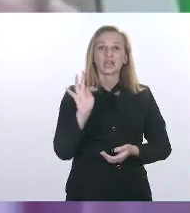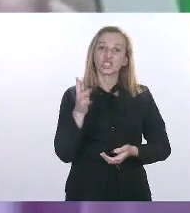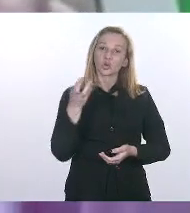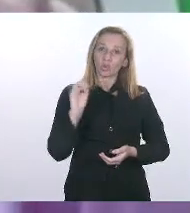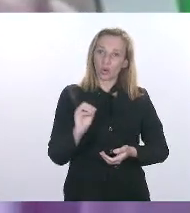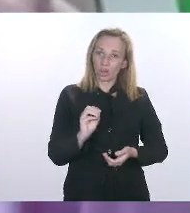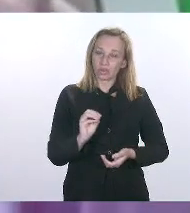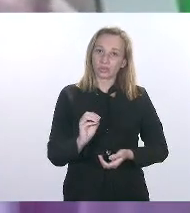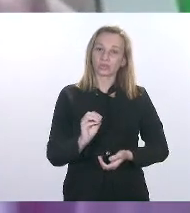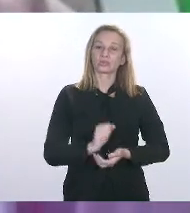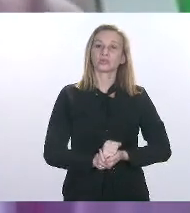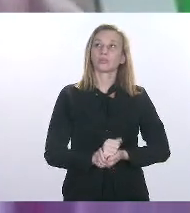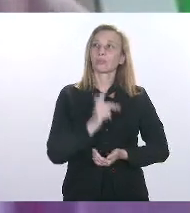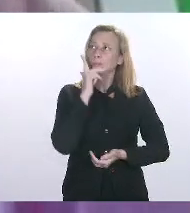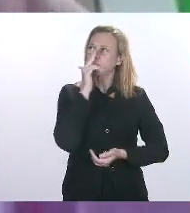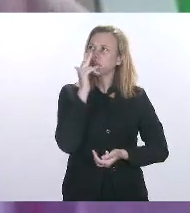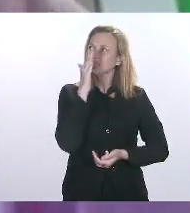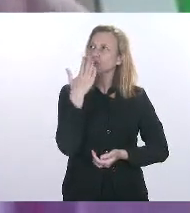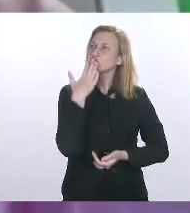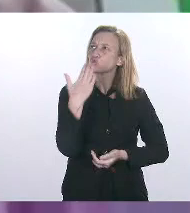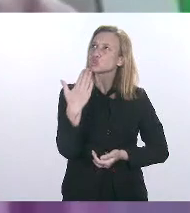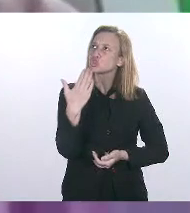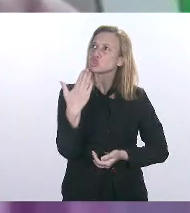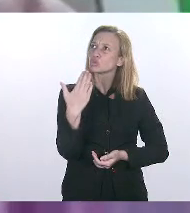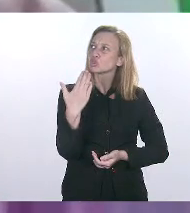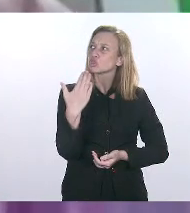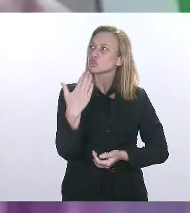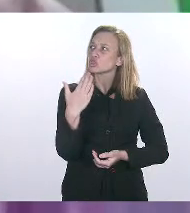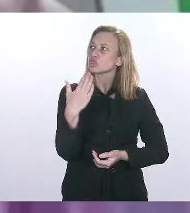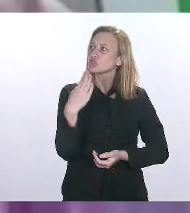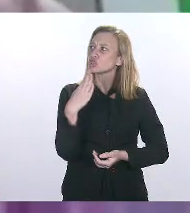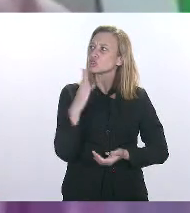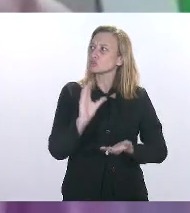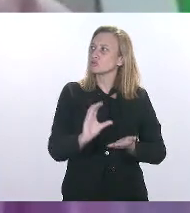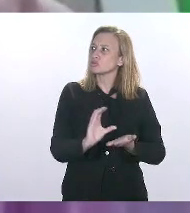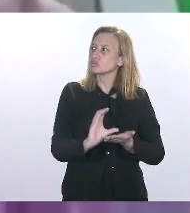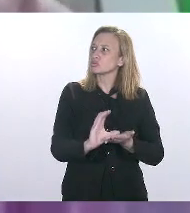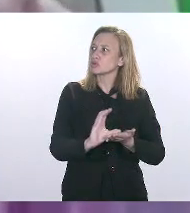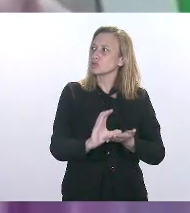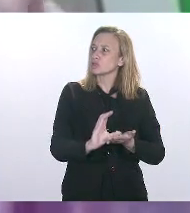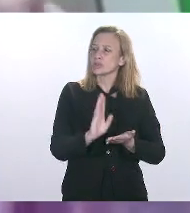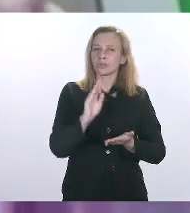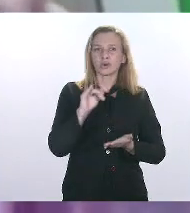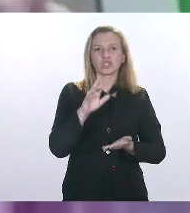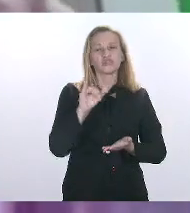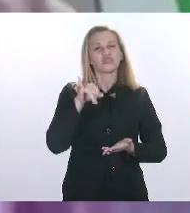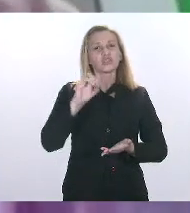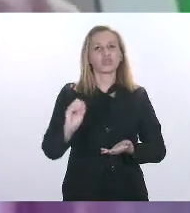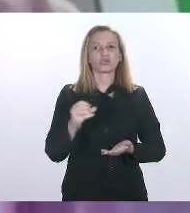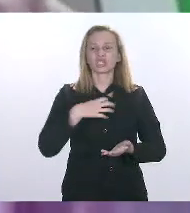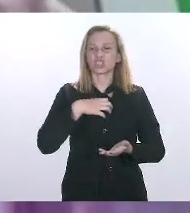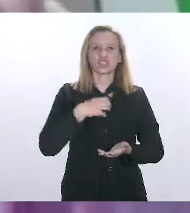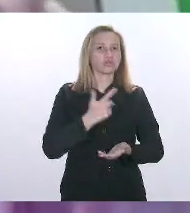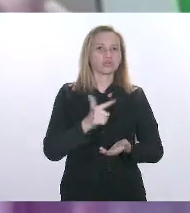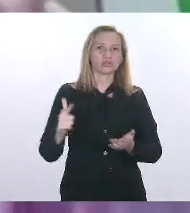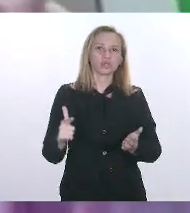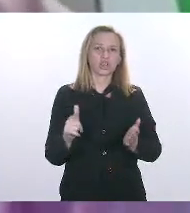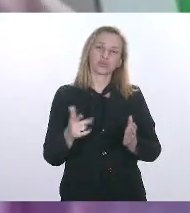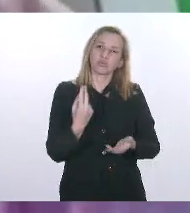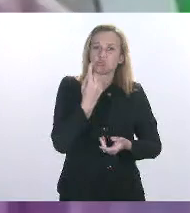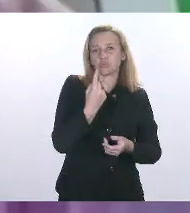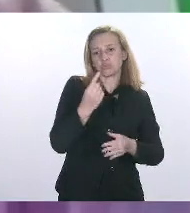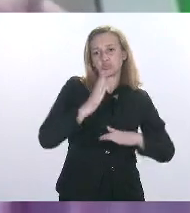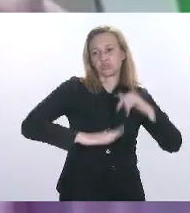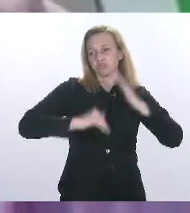Nos parece que é um tipo de benefício que não faz sentido, uma vez que o profissional da educação, assim como o